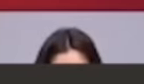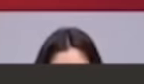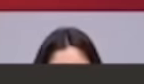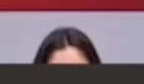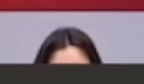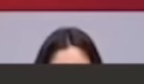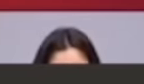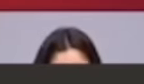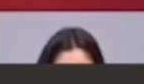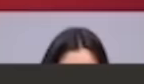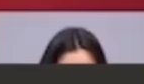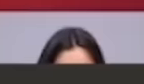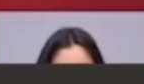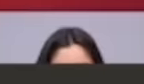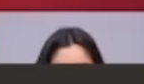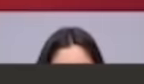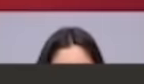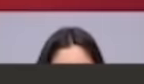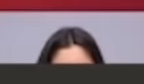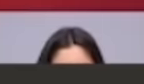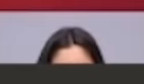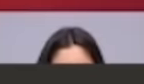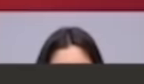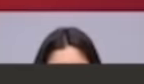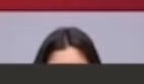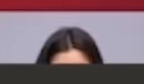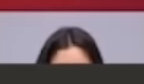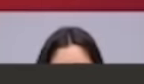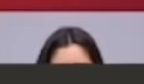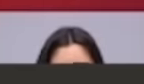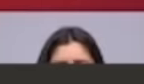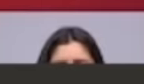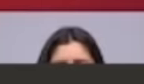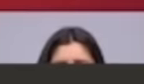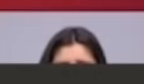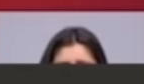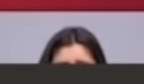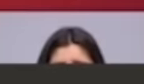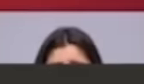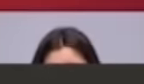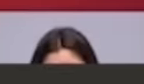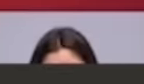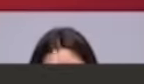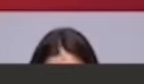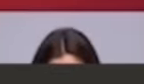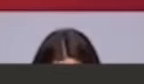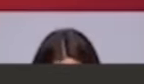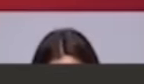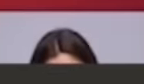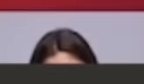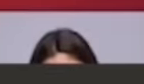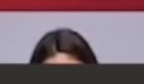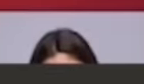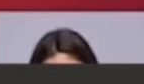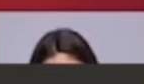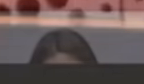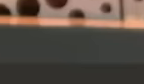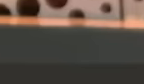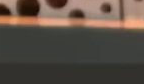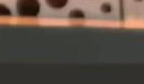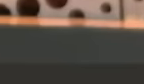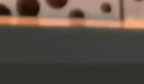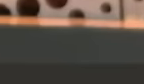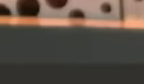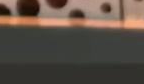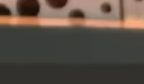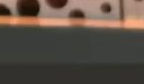o palácio do o planalto e ocuparam parte do Legislativo